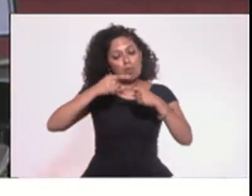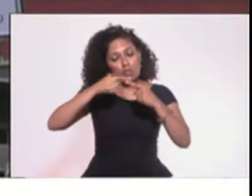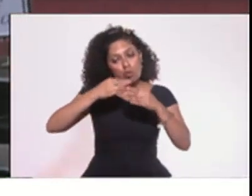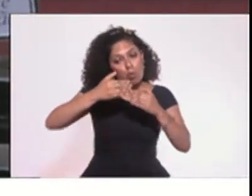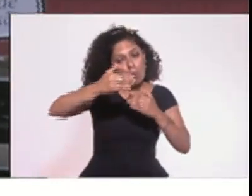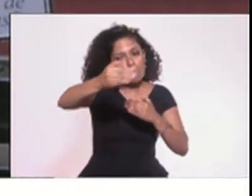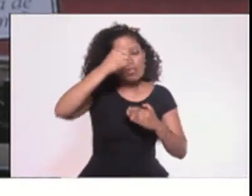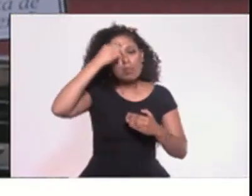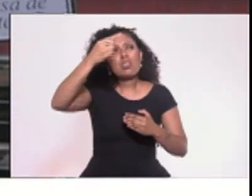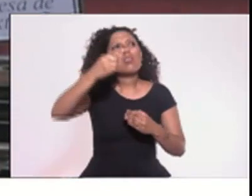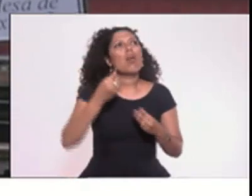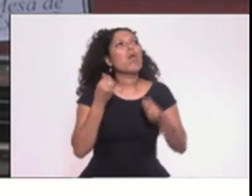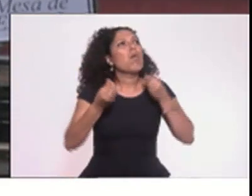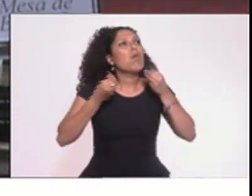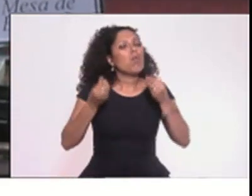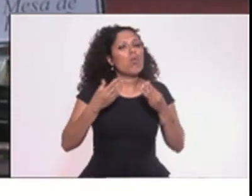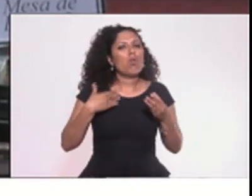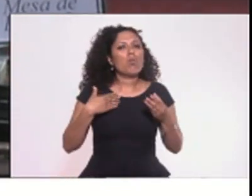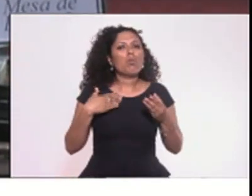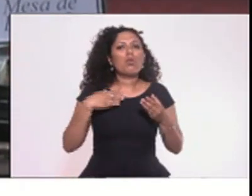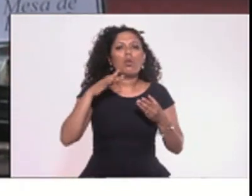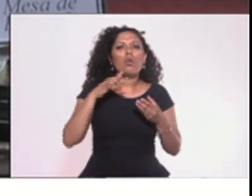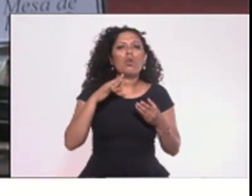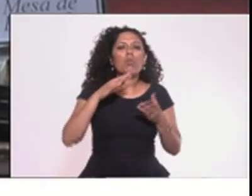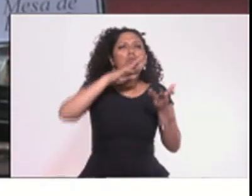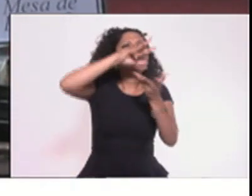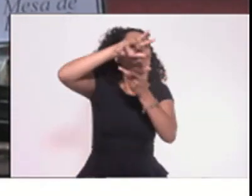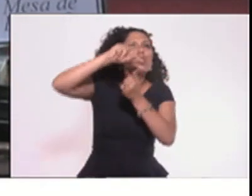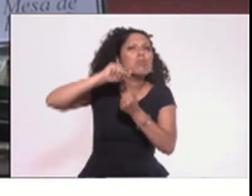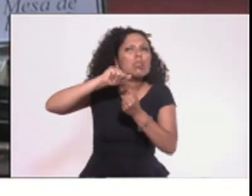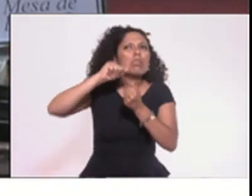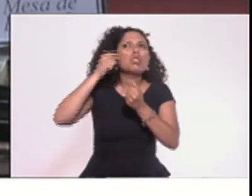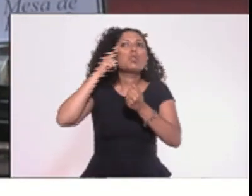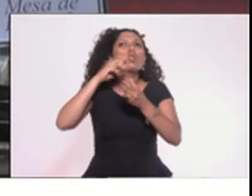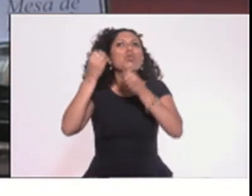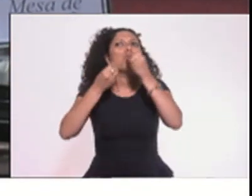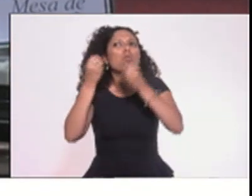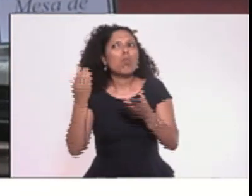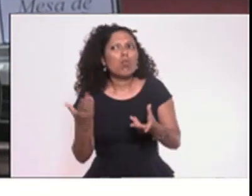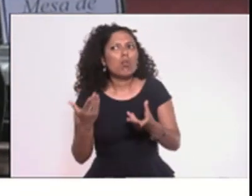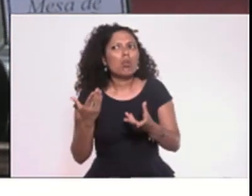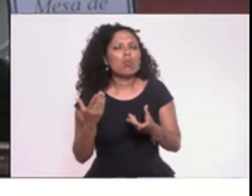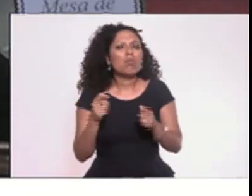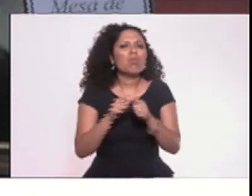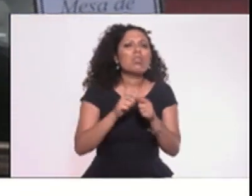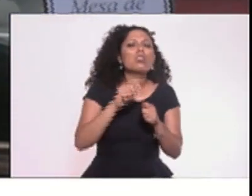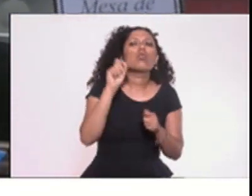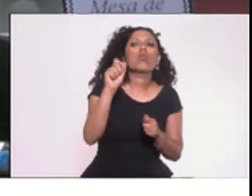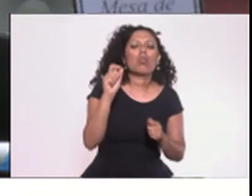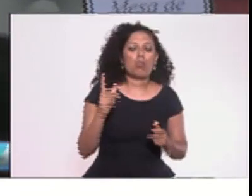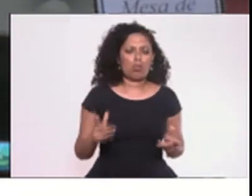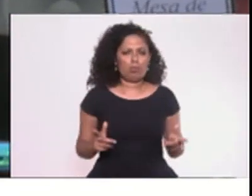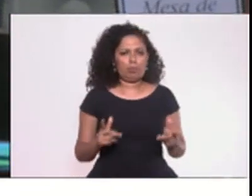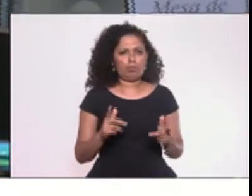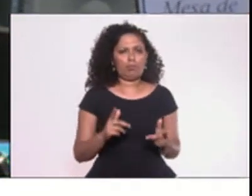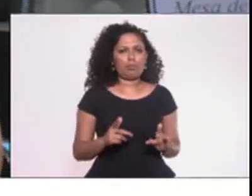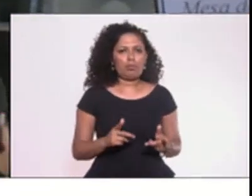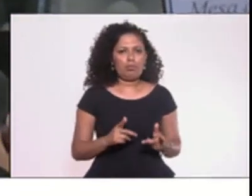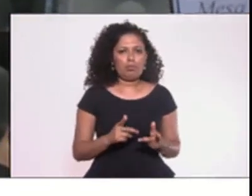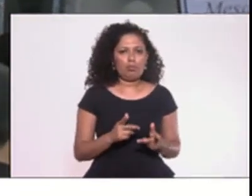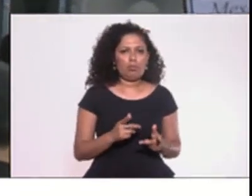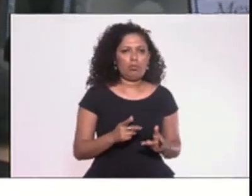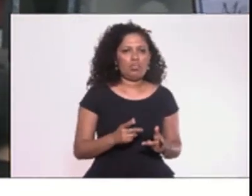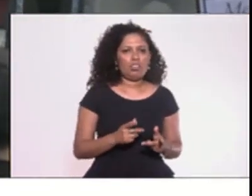pensar, caramba, como é que eu vou ser mais sustentável, né? Que práticas eu tenho que adotar? E aí, senhores, que é a